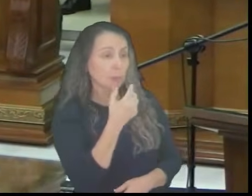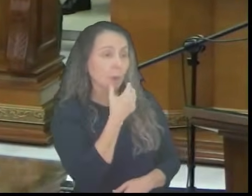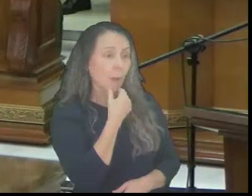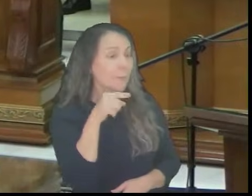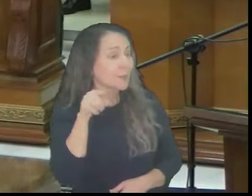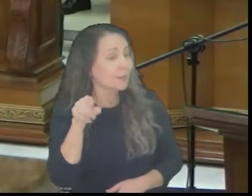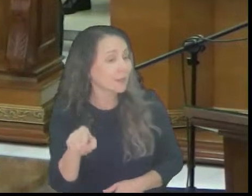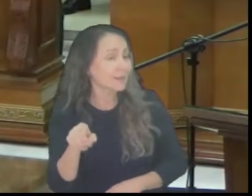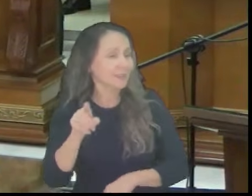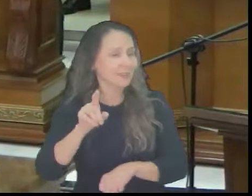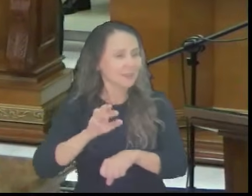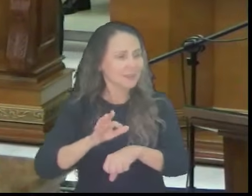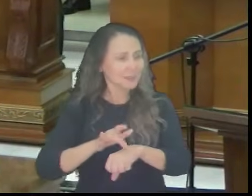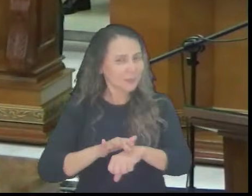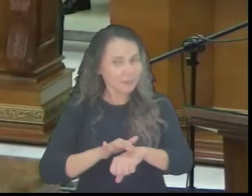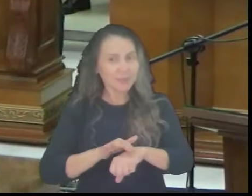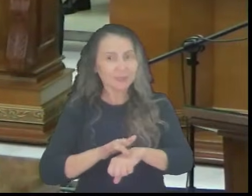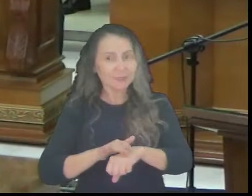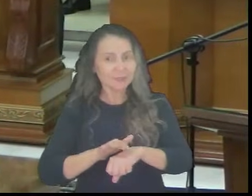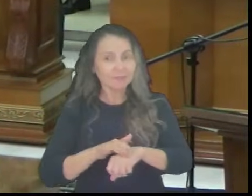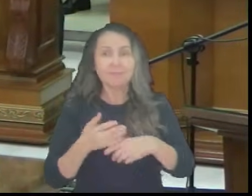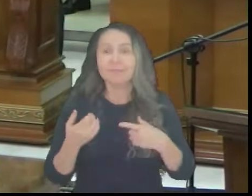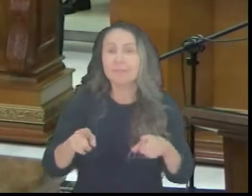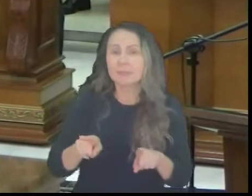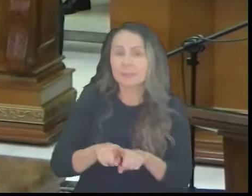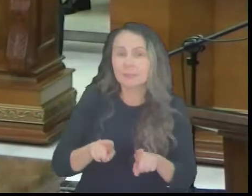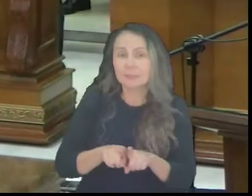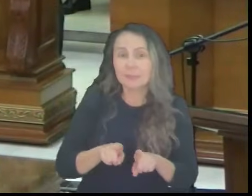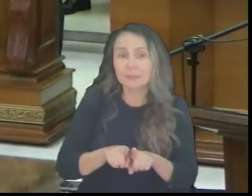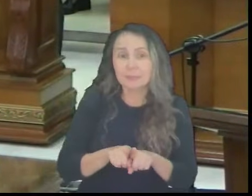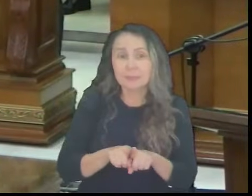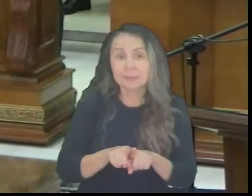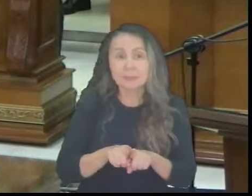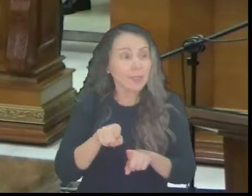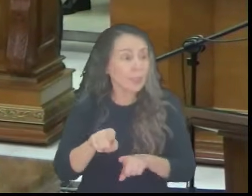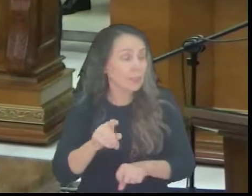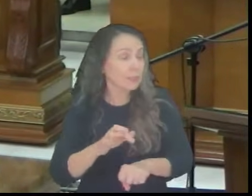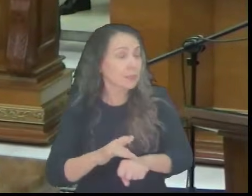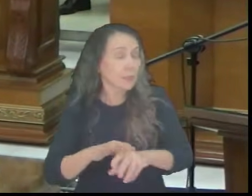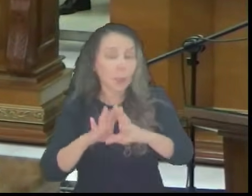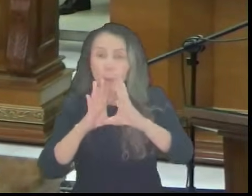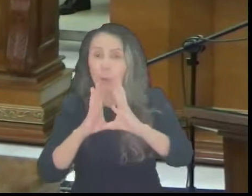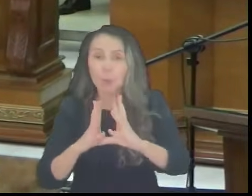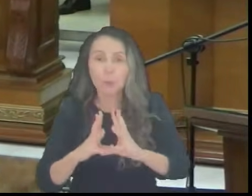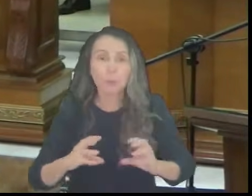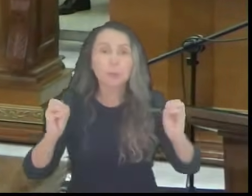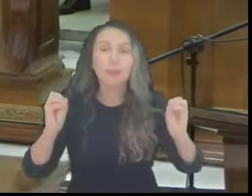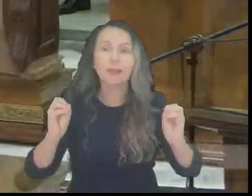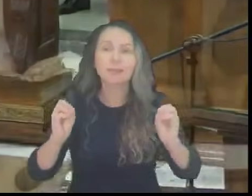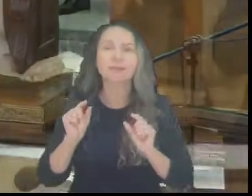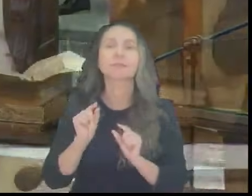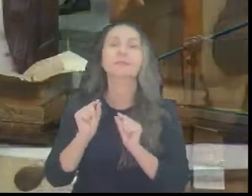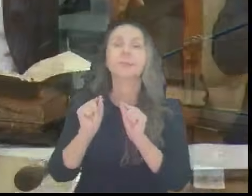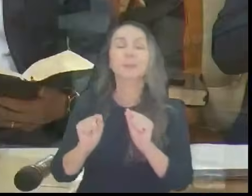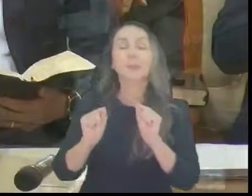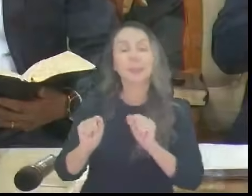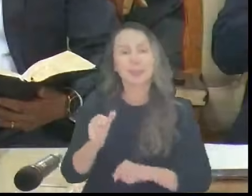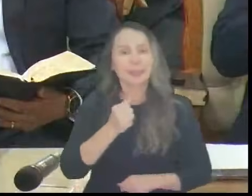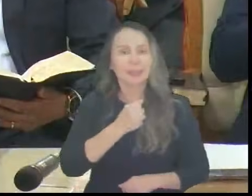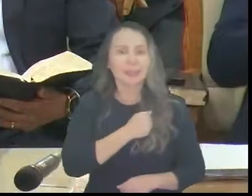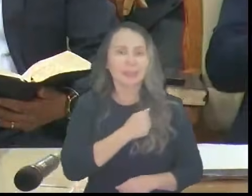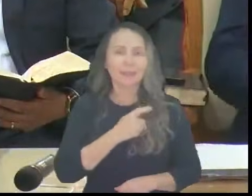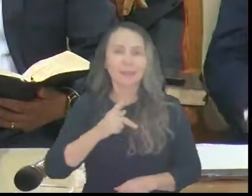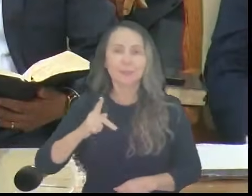enfermo e do modo como foi curado. O que foi que os apóstolos fizeram com aquele homem